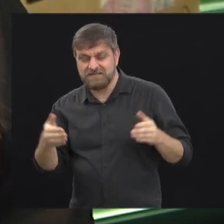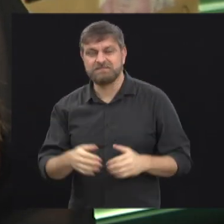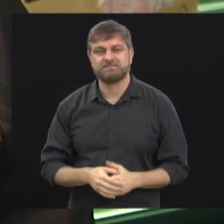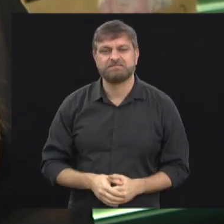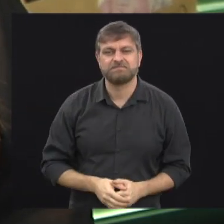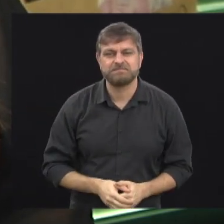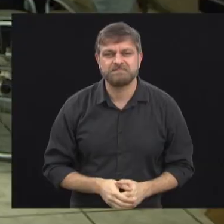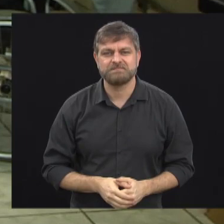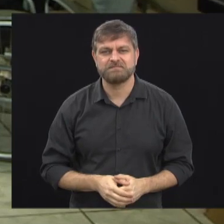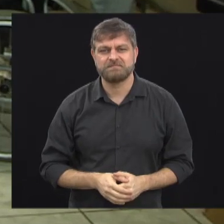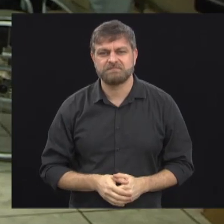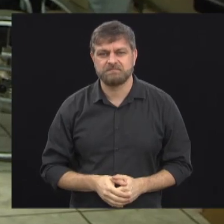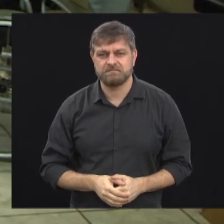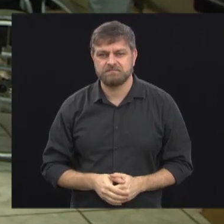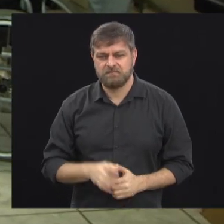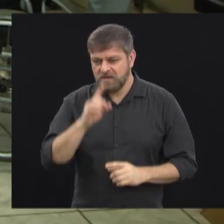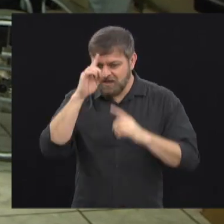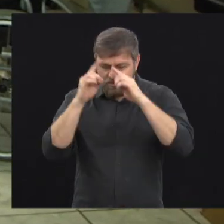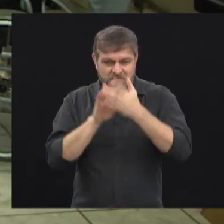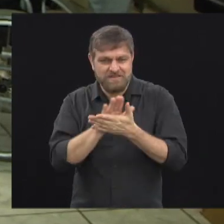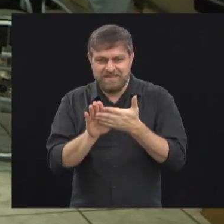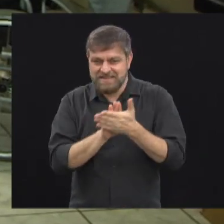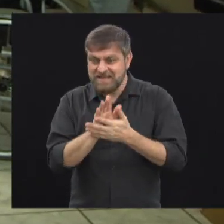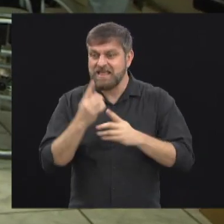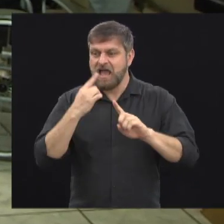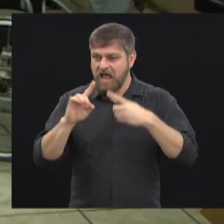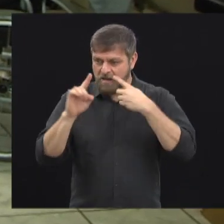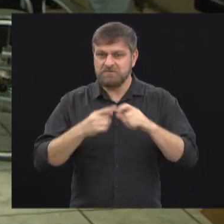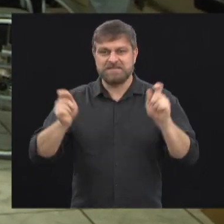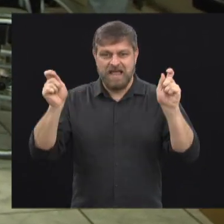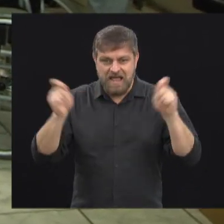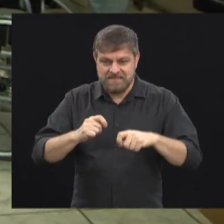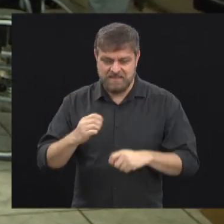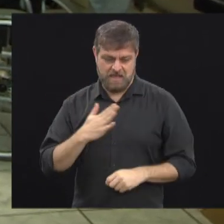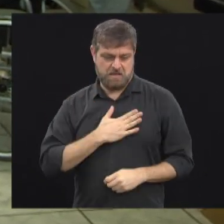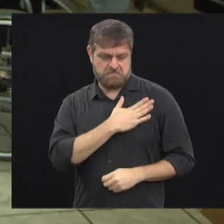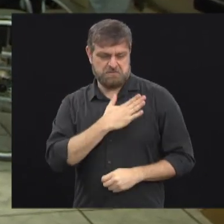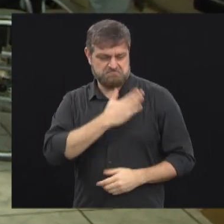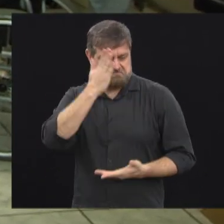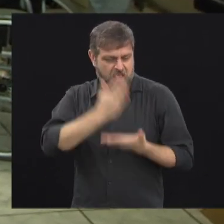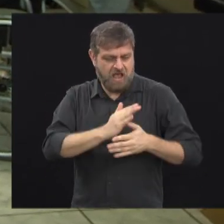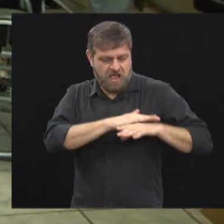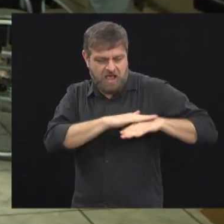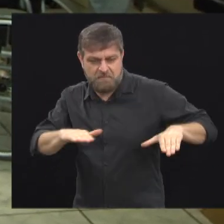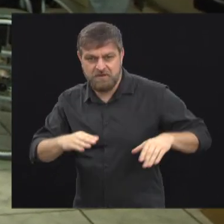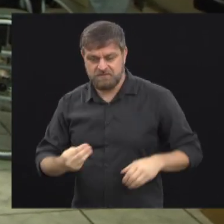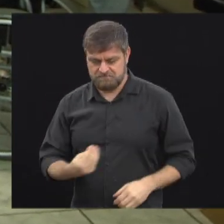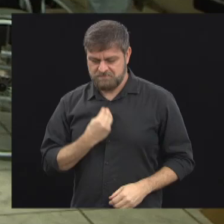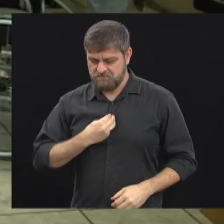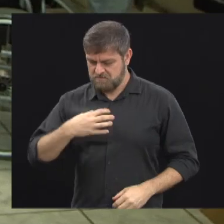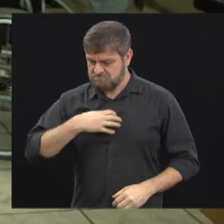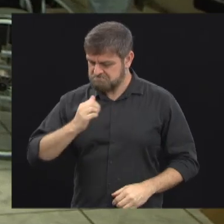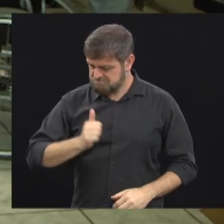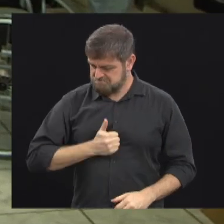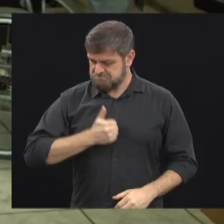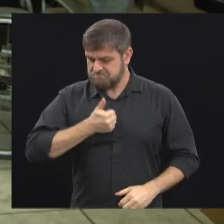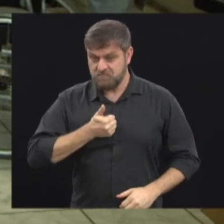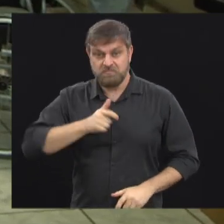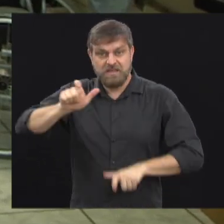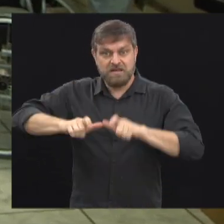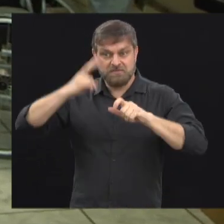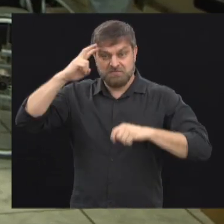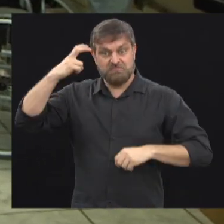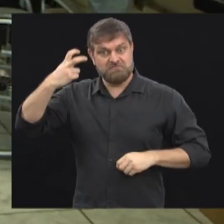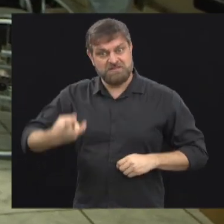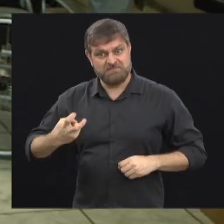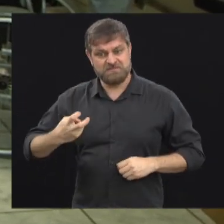dessa oficina. Sem dúvida, a música é um caminho para afastar o preconceito e melhorar a autoestima de pessoas com